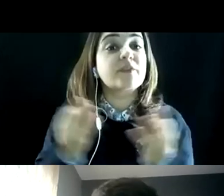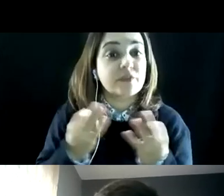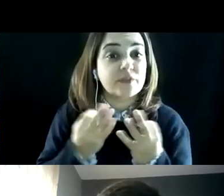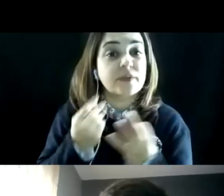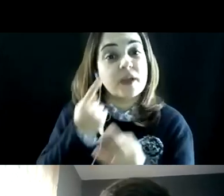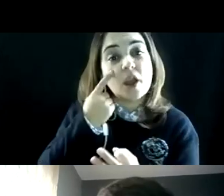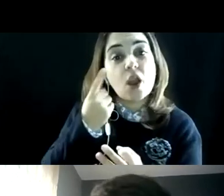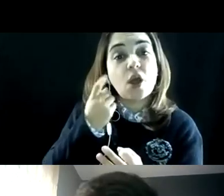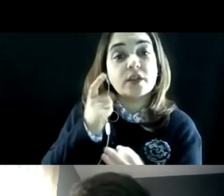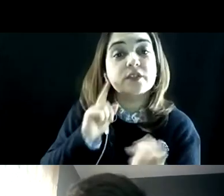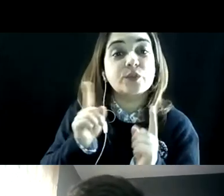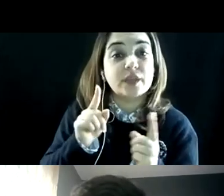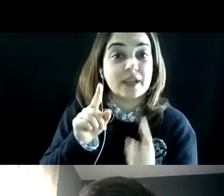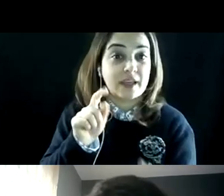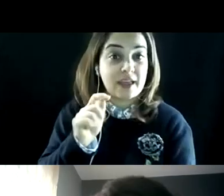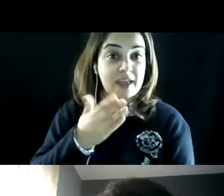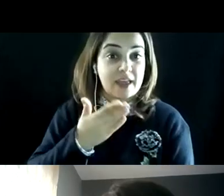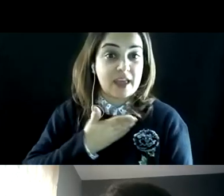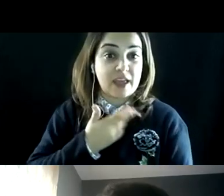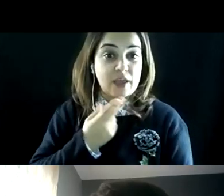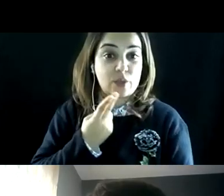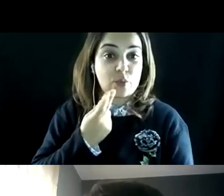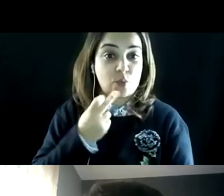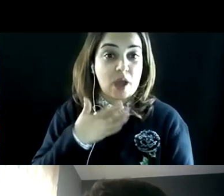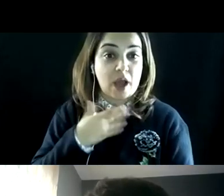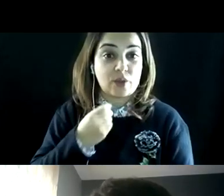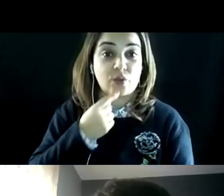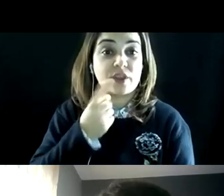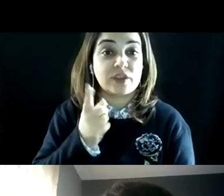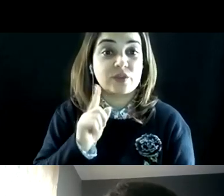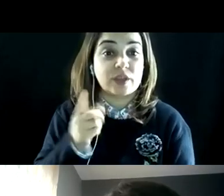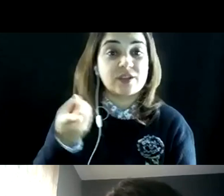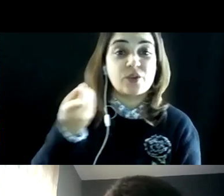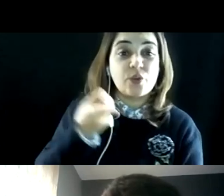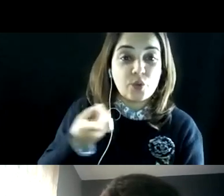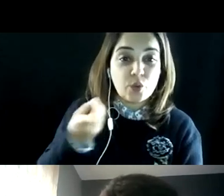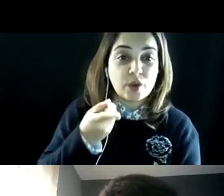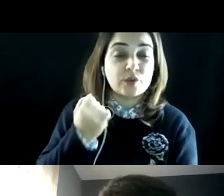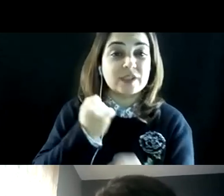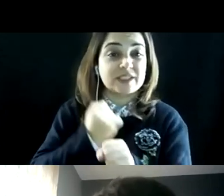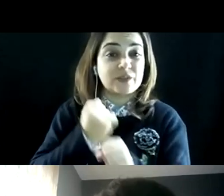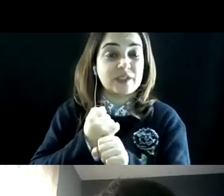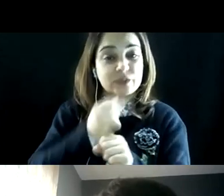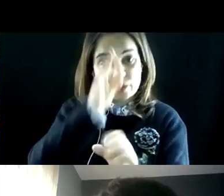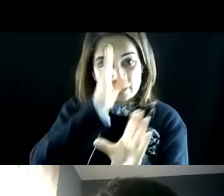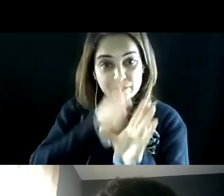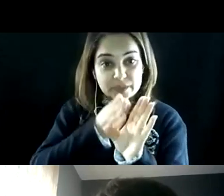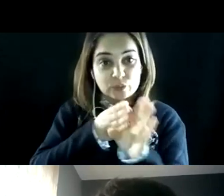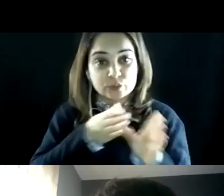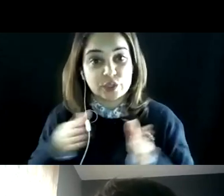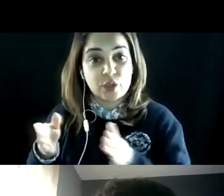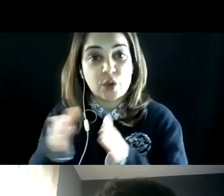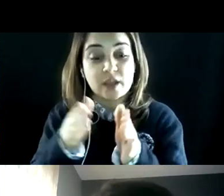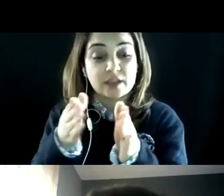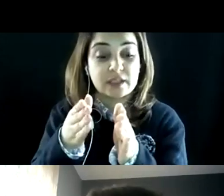que, como disse o Eduardo, no nono ano, os serviços de psicologia e orientação, de há várias décadas desta